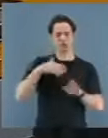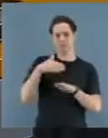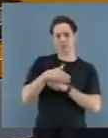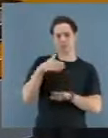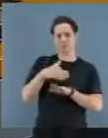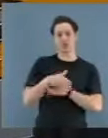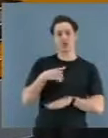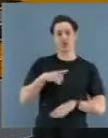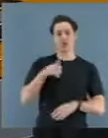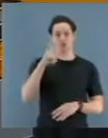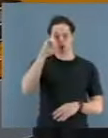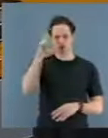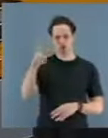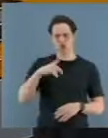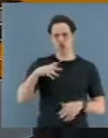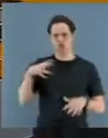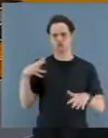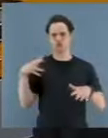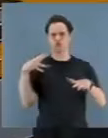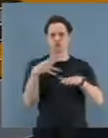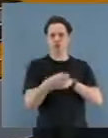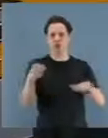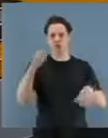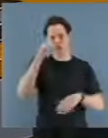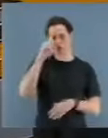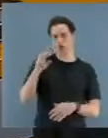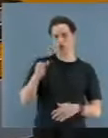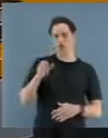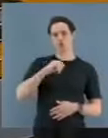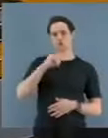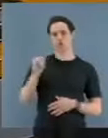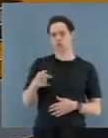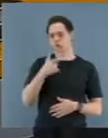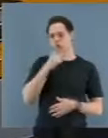atos golpistas e antidemocráticos do 8 de janeiro, como partícipe